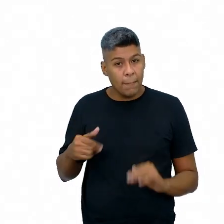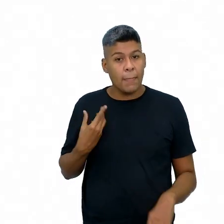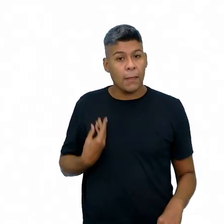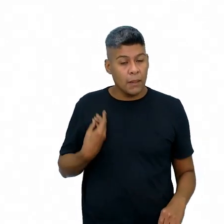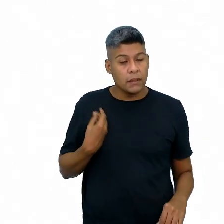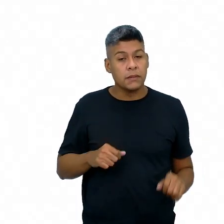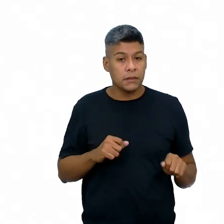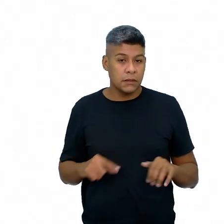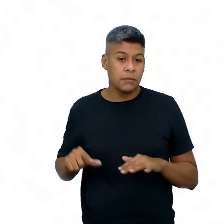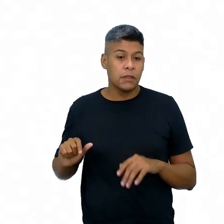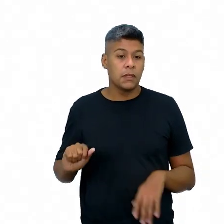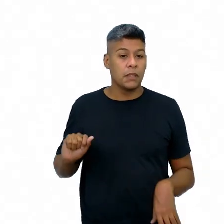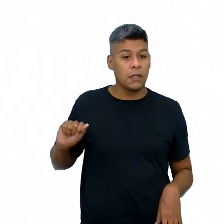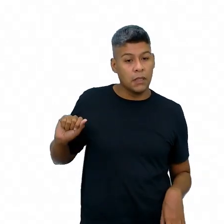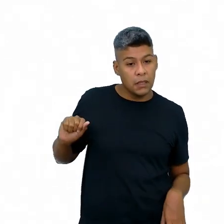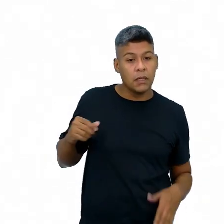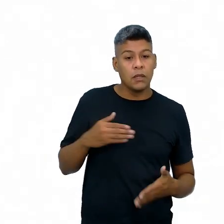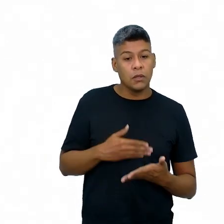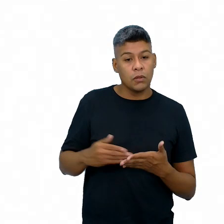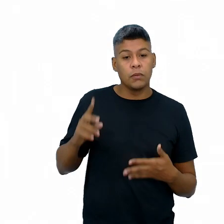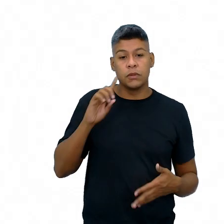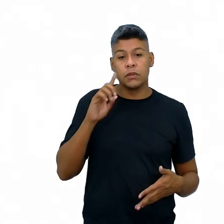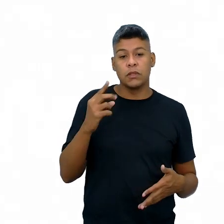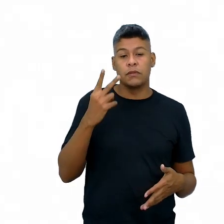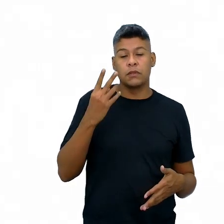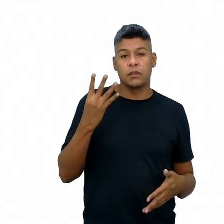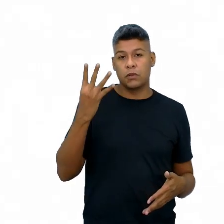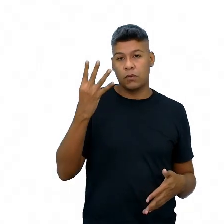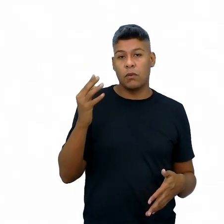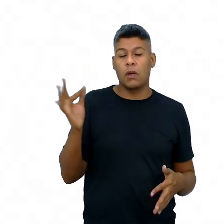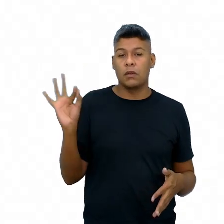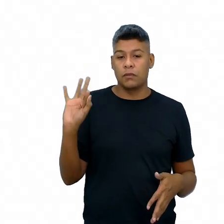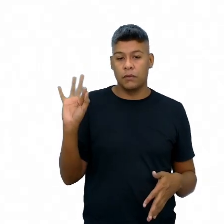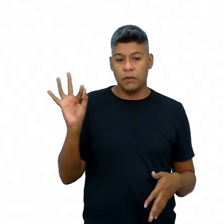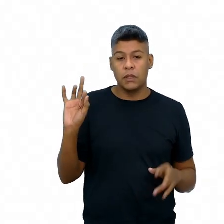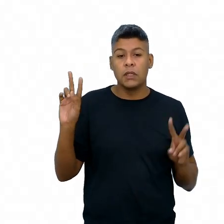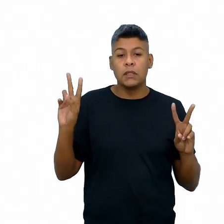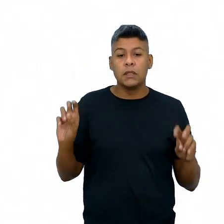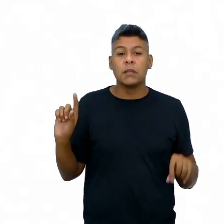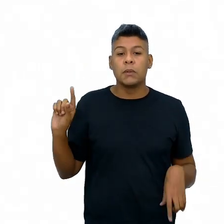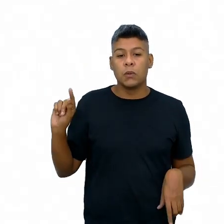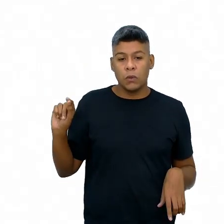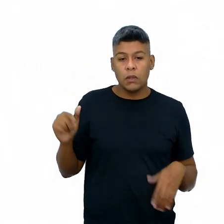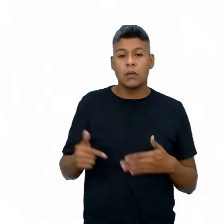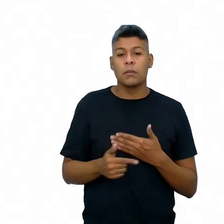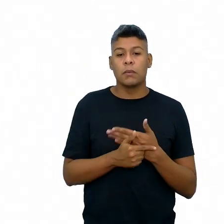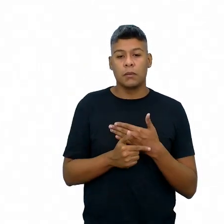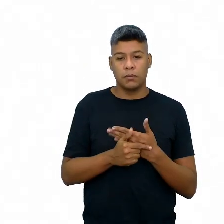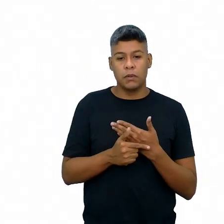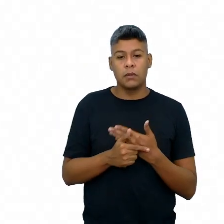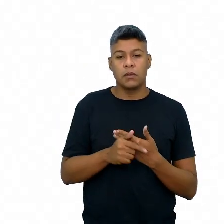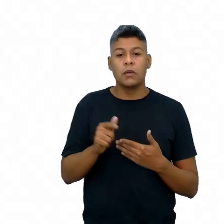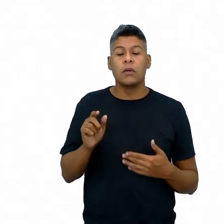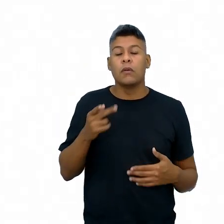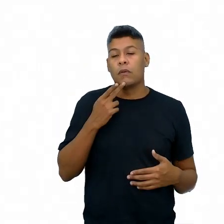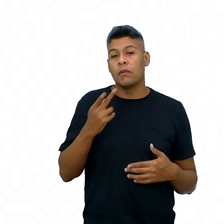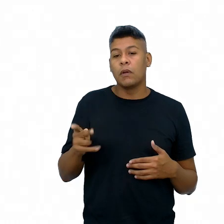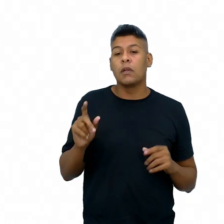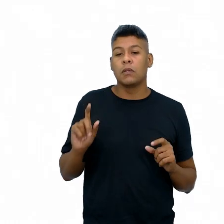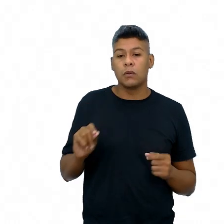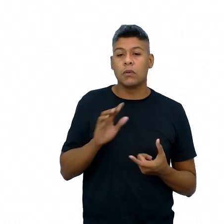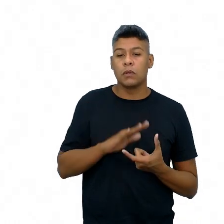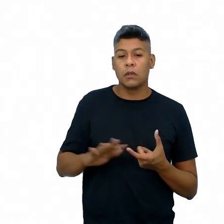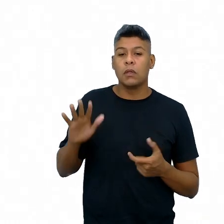na semana A, né, começou lá no dia 24/2, o tema foi, já falando sobre o